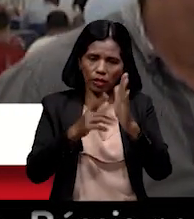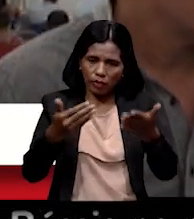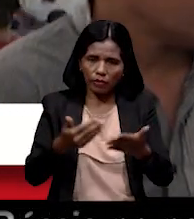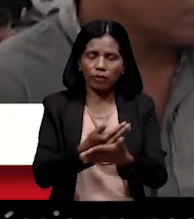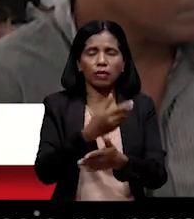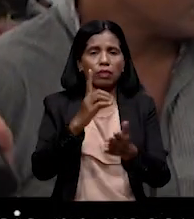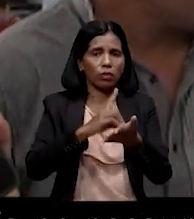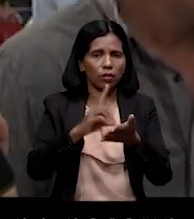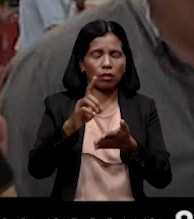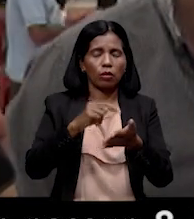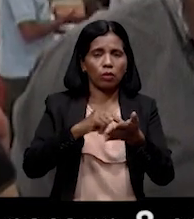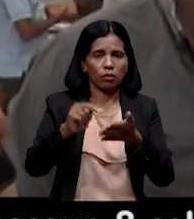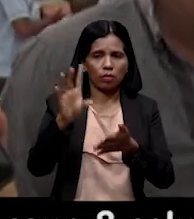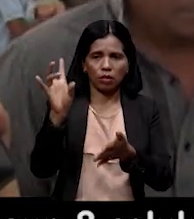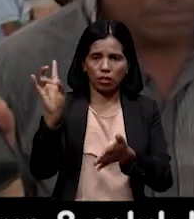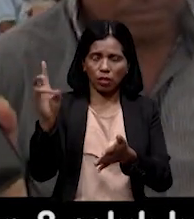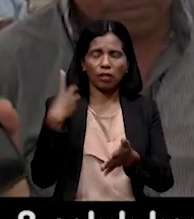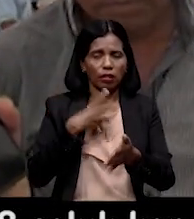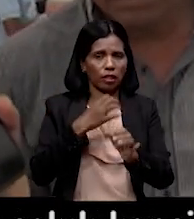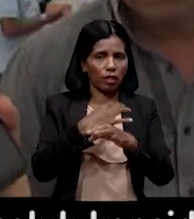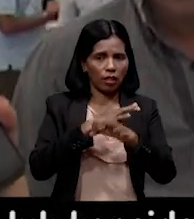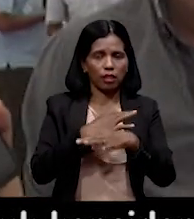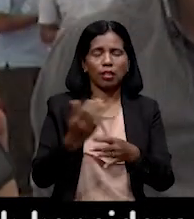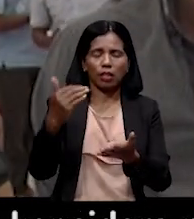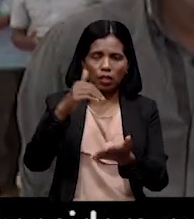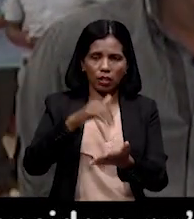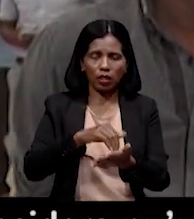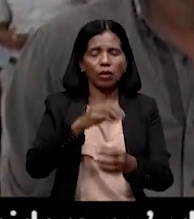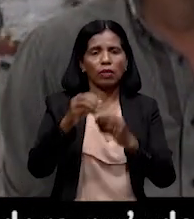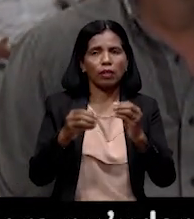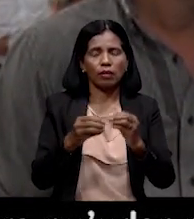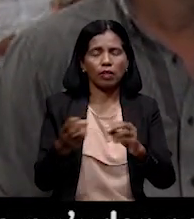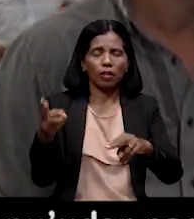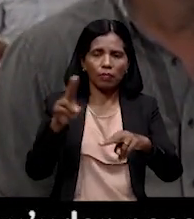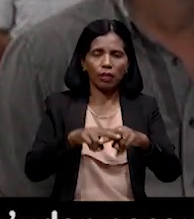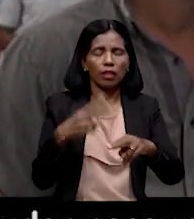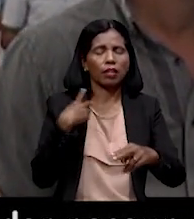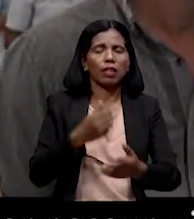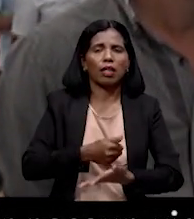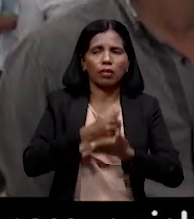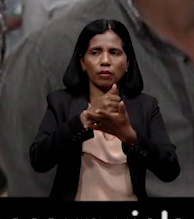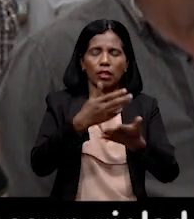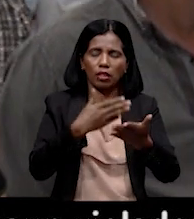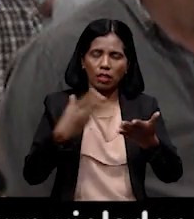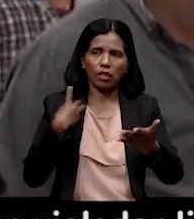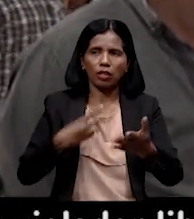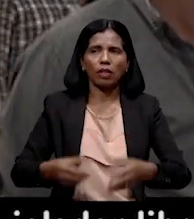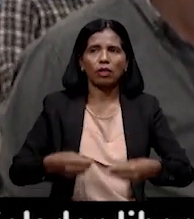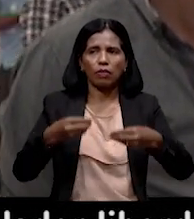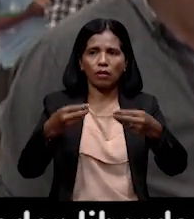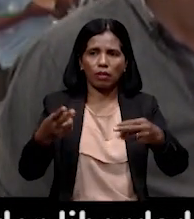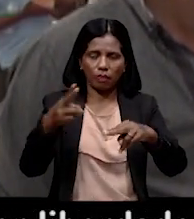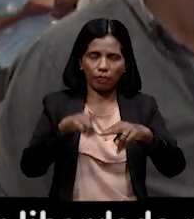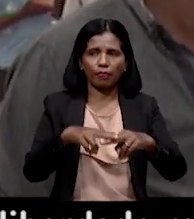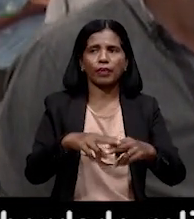maka ita hadia tan melhora tan ita na atendimento sa san sermina tu foi ita aumenta tan.